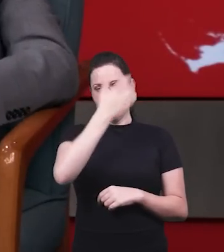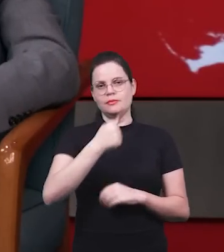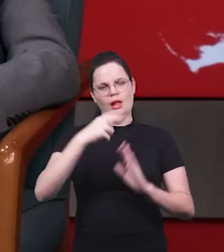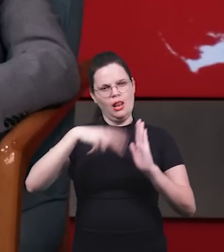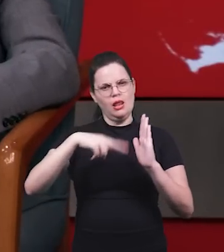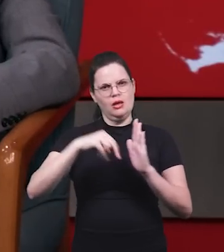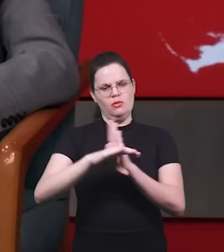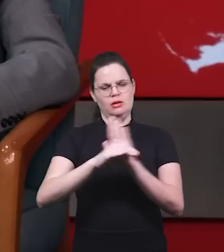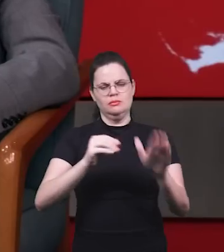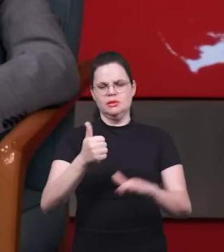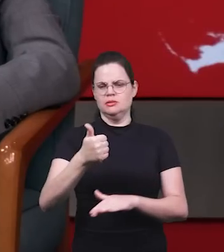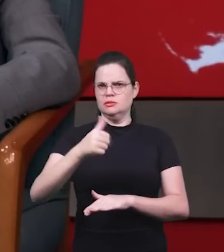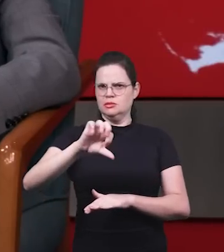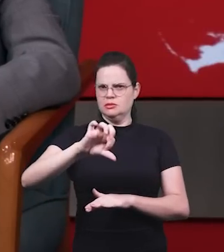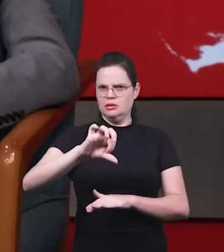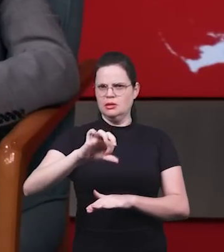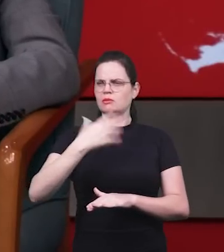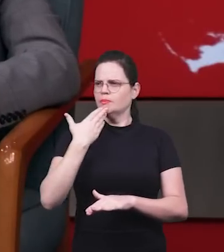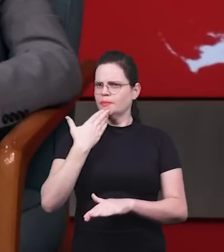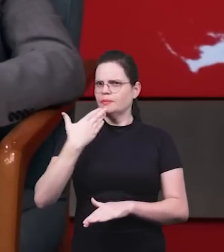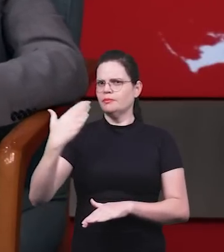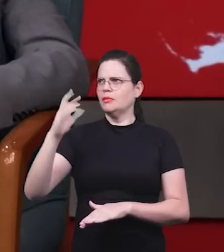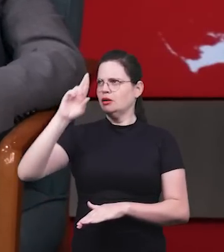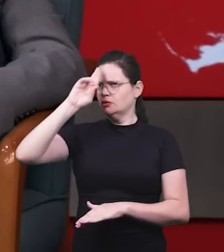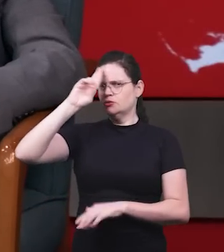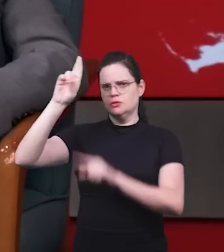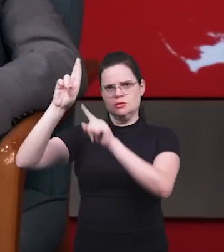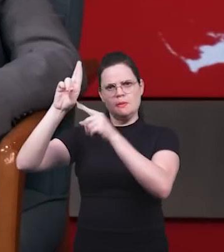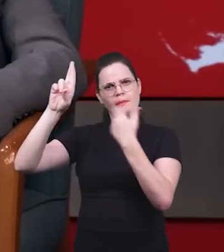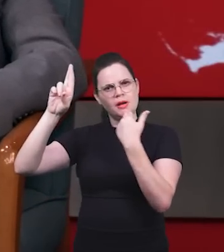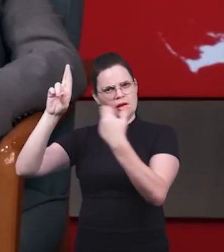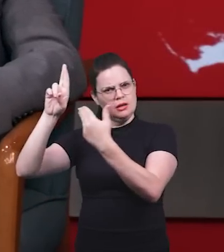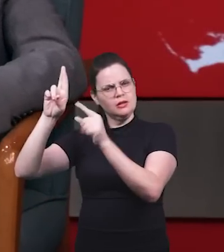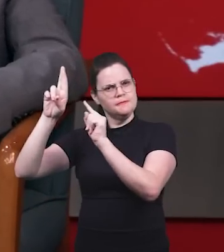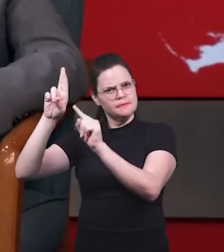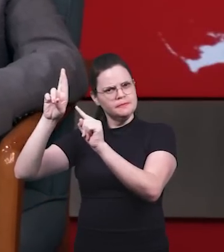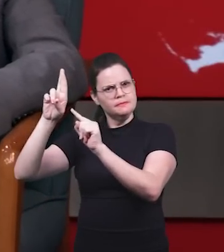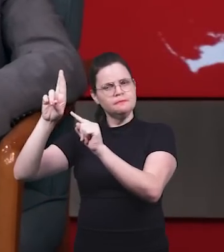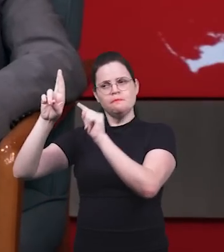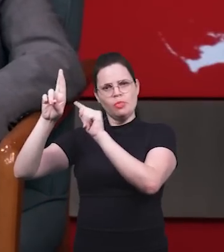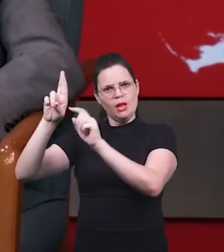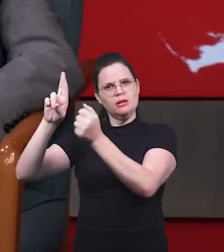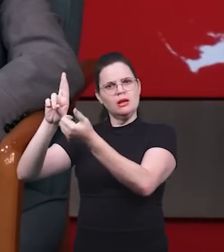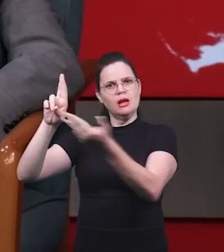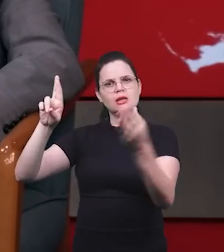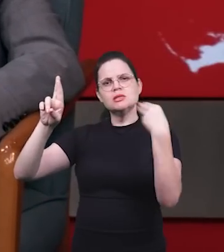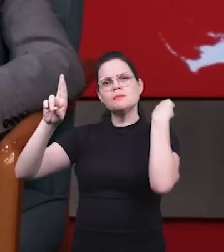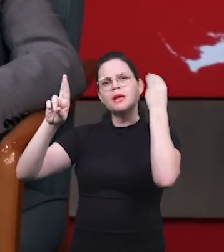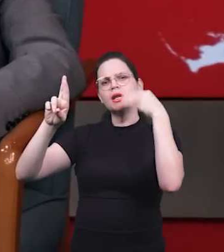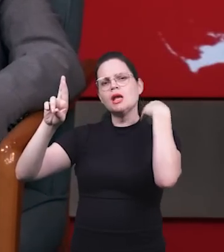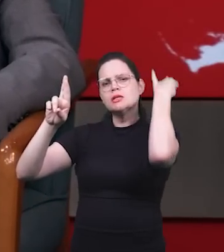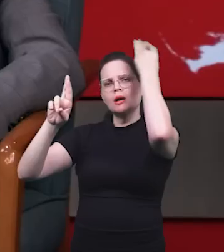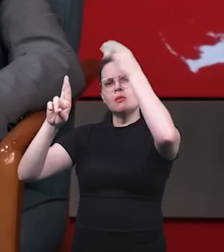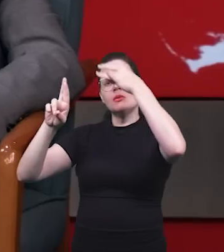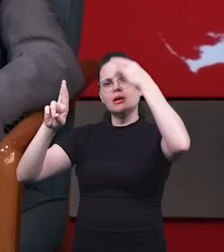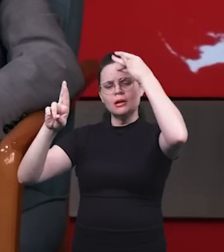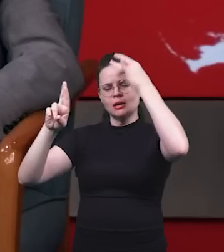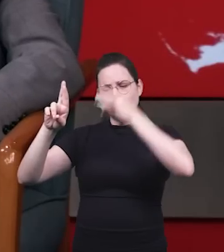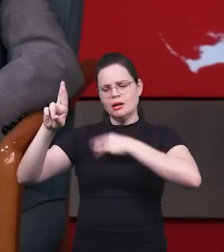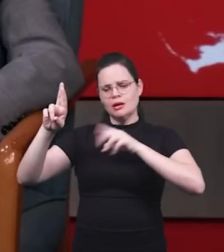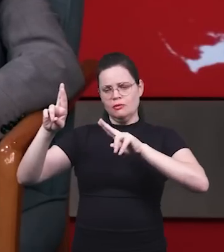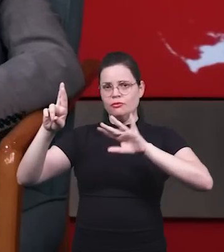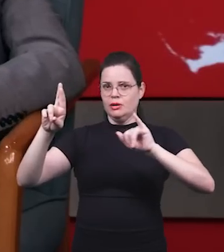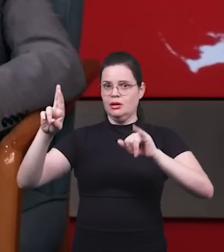capítulo 19 do livro de Atos, peça ao Senhor uma experiência do batismo com o Espírito